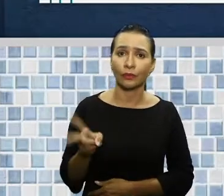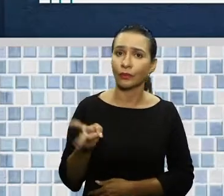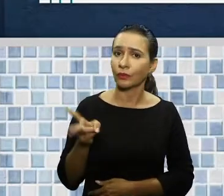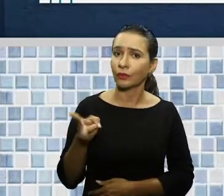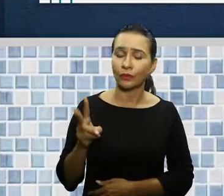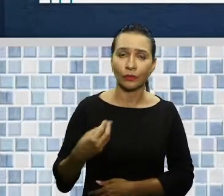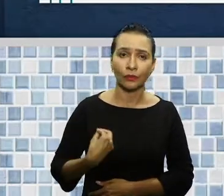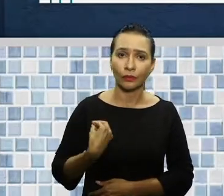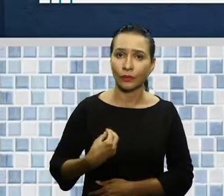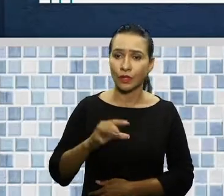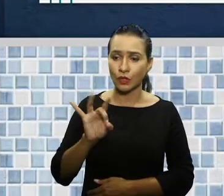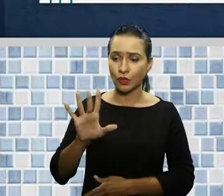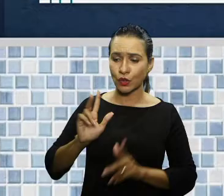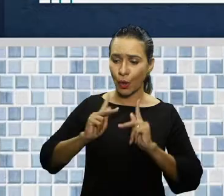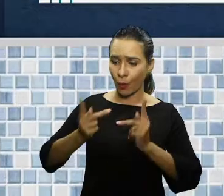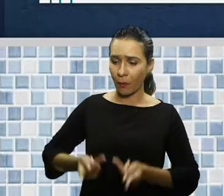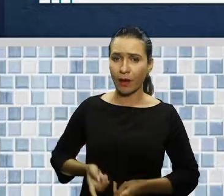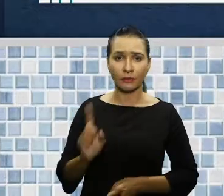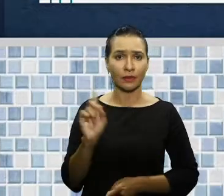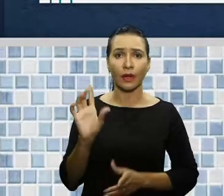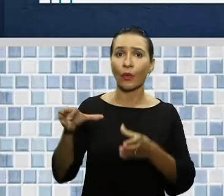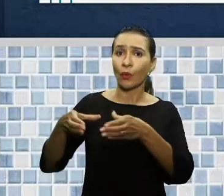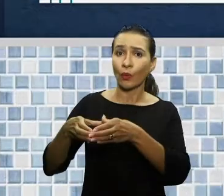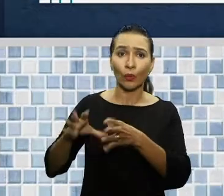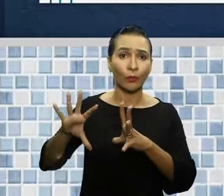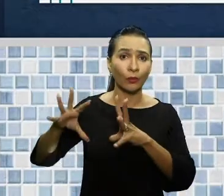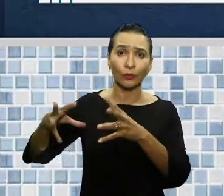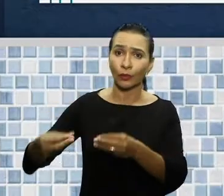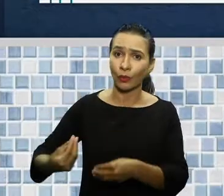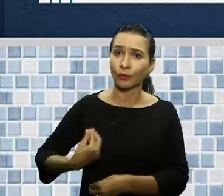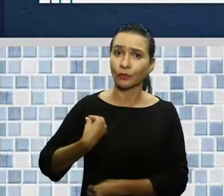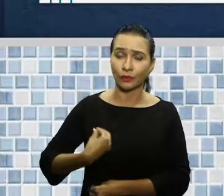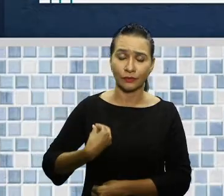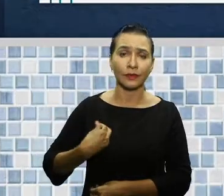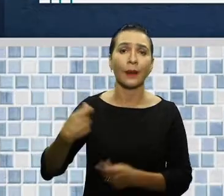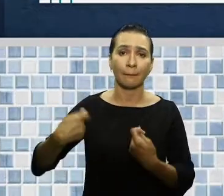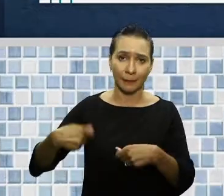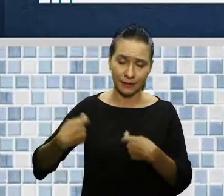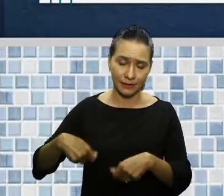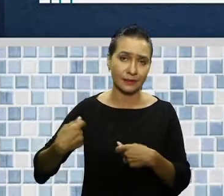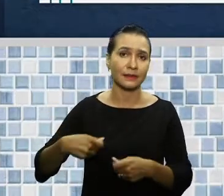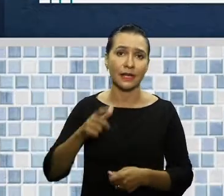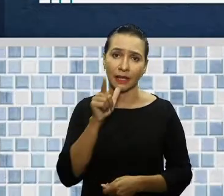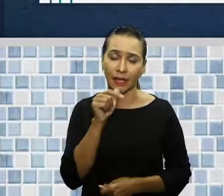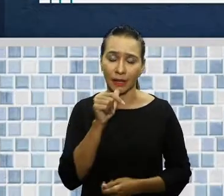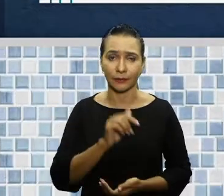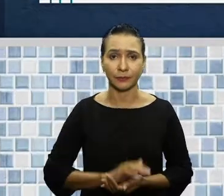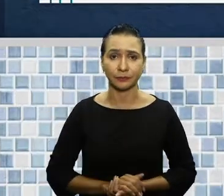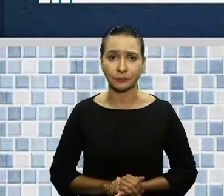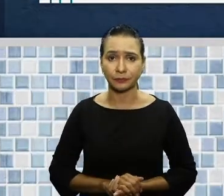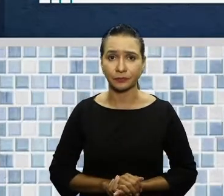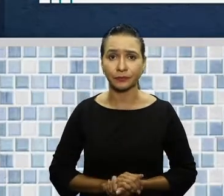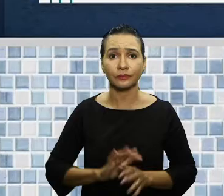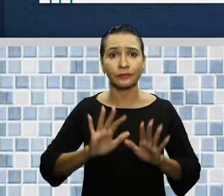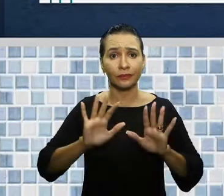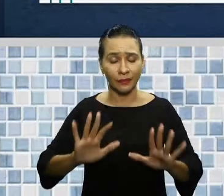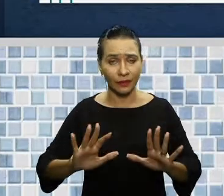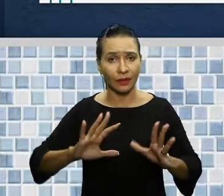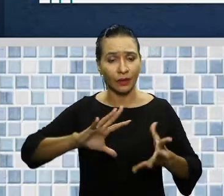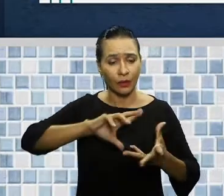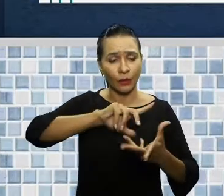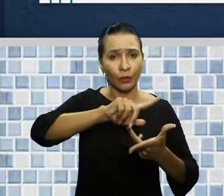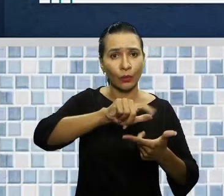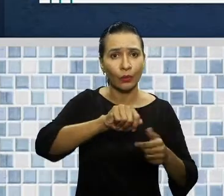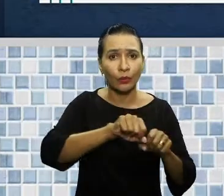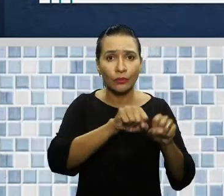homem, mas de todos os seres vivos. Então, para que um ecossistema ele seja considerado em equilíbrio,